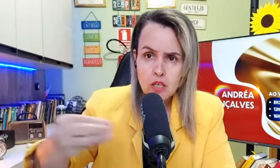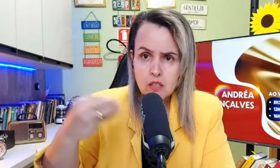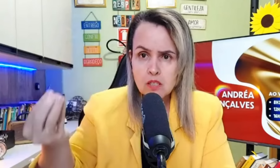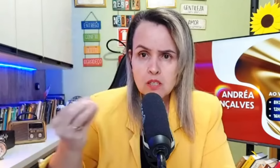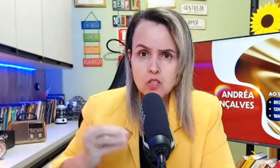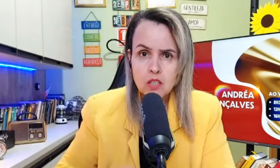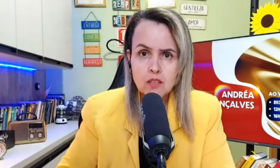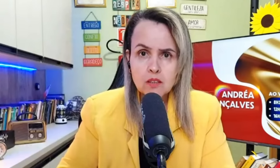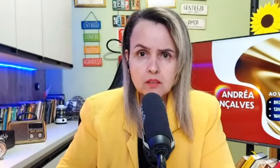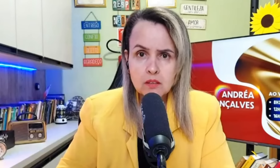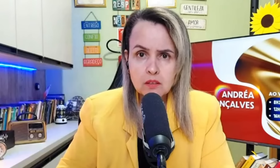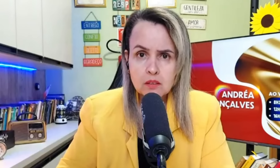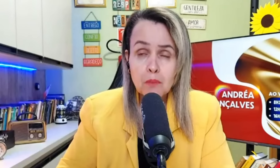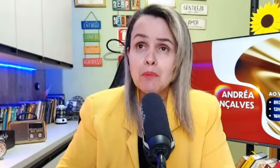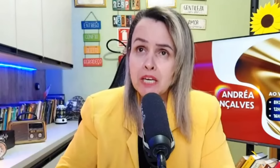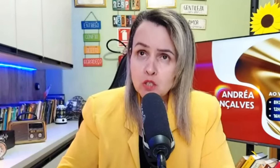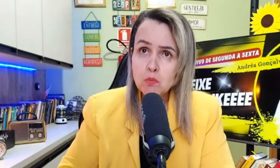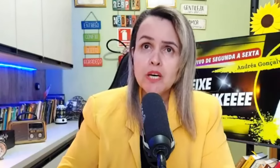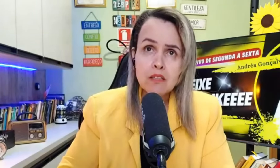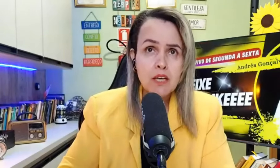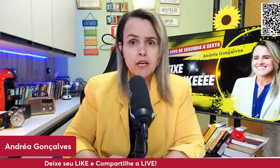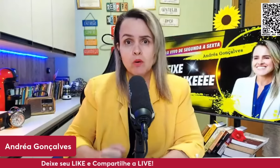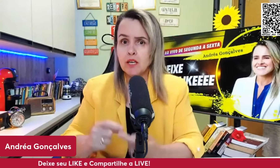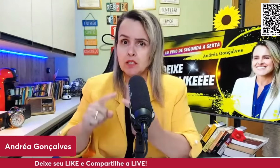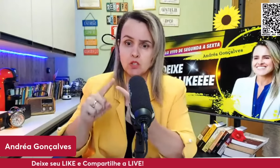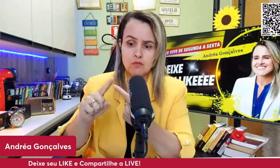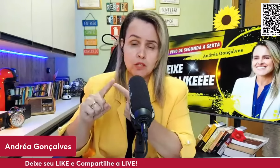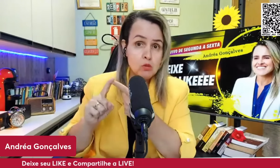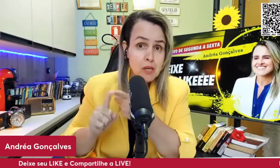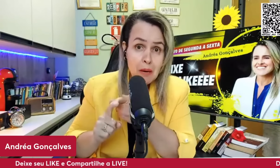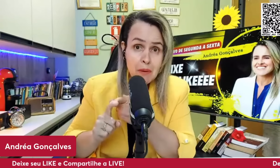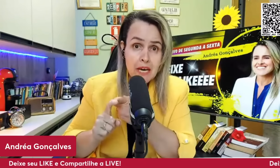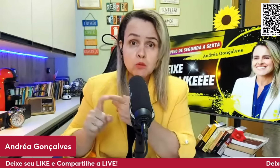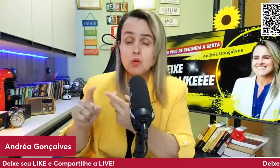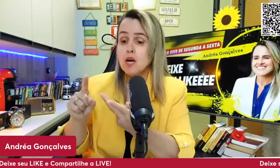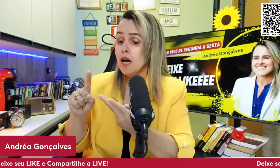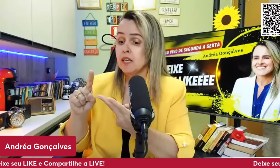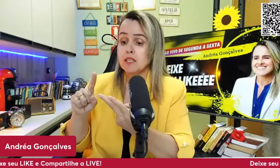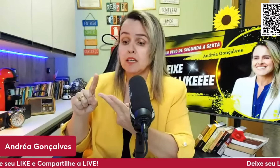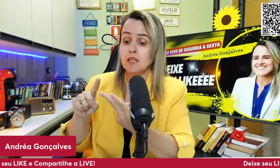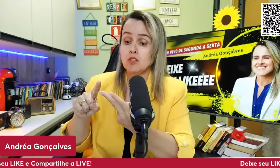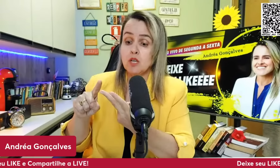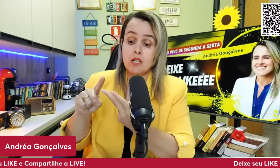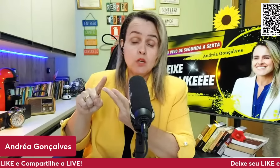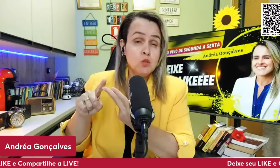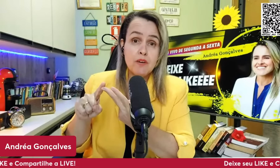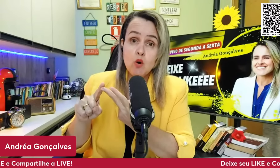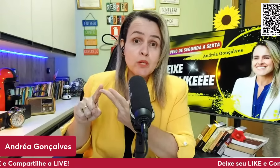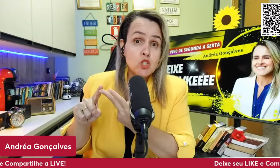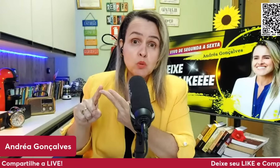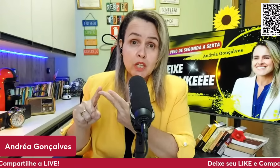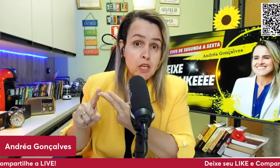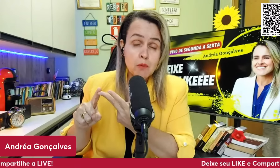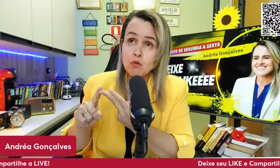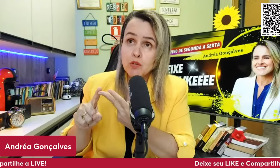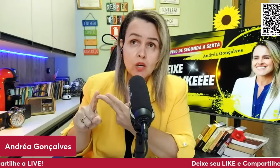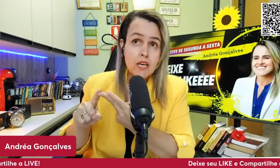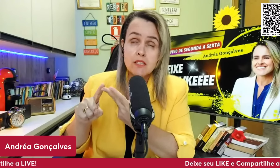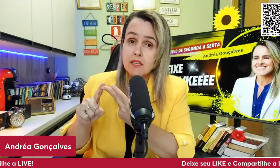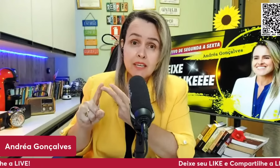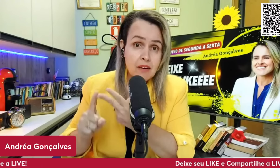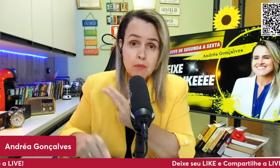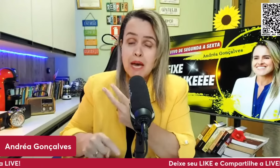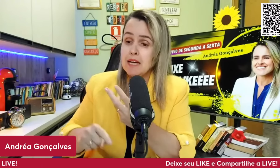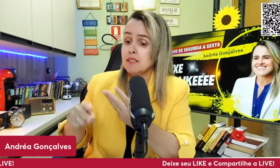vão ter direito a sainha mesmo reitero aquele que tiver no semiaberto aquele que não tiver cometido crime com